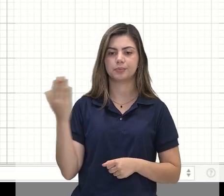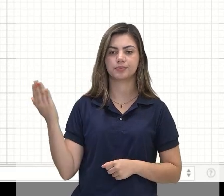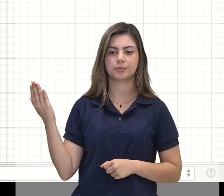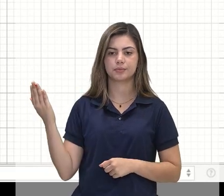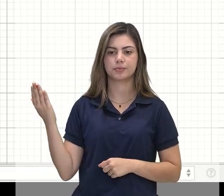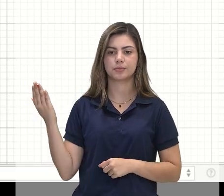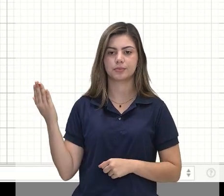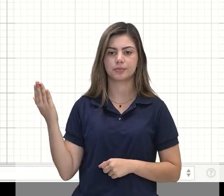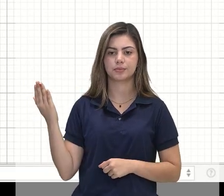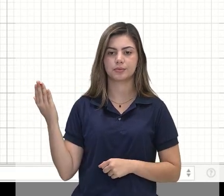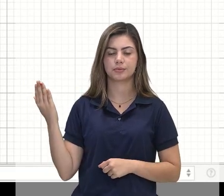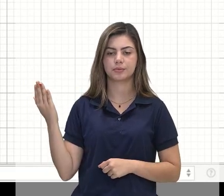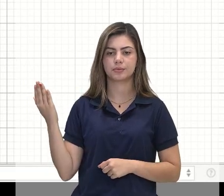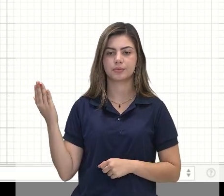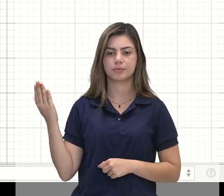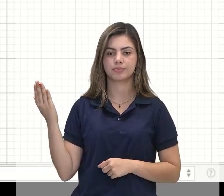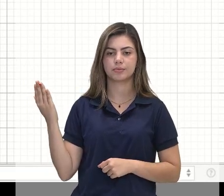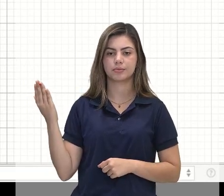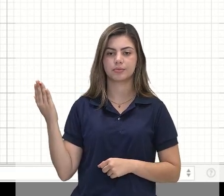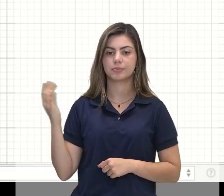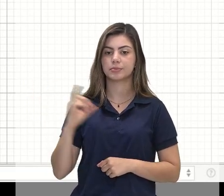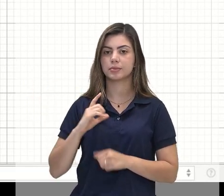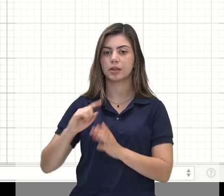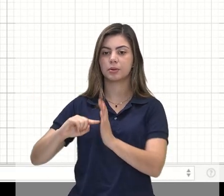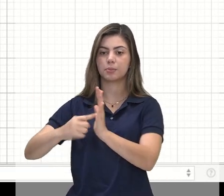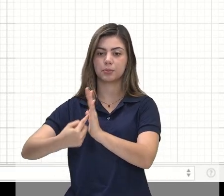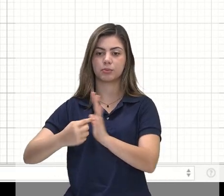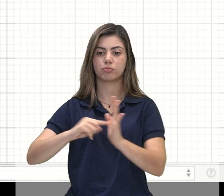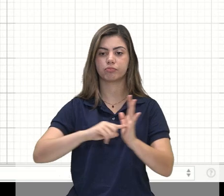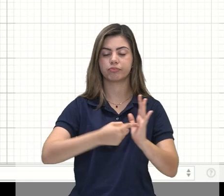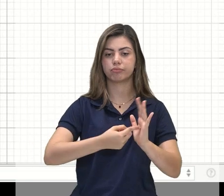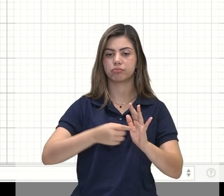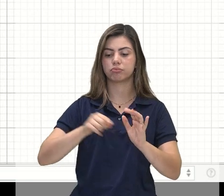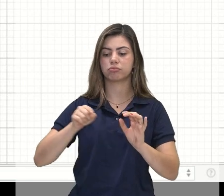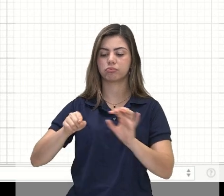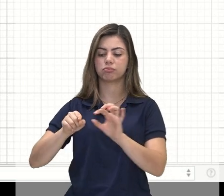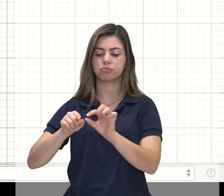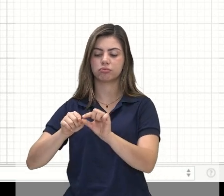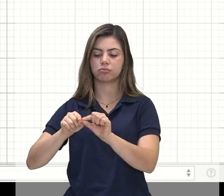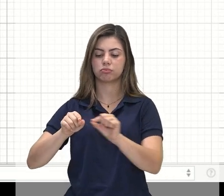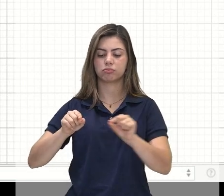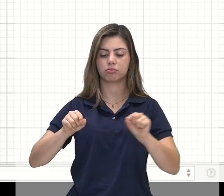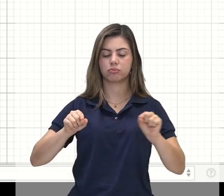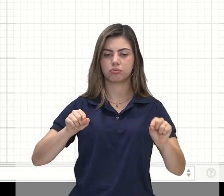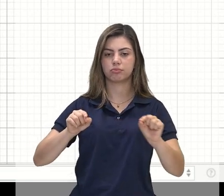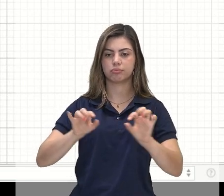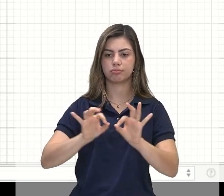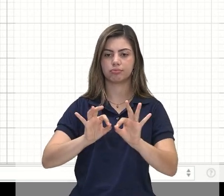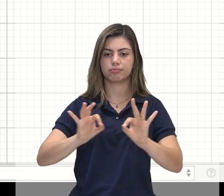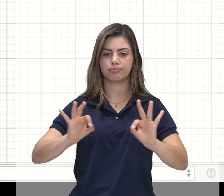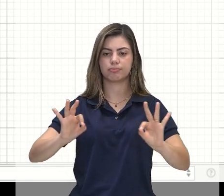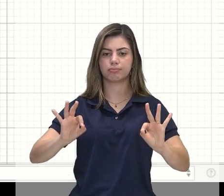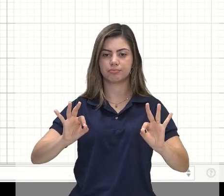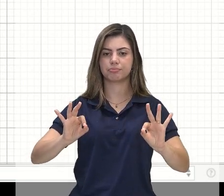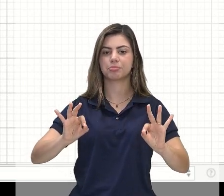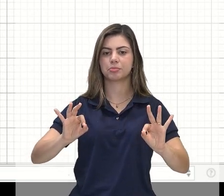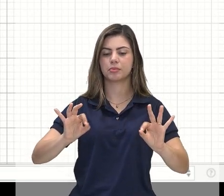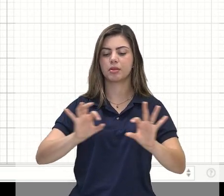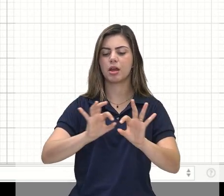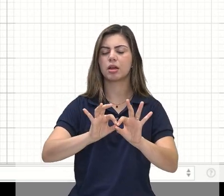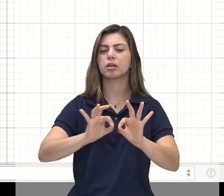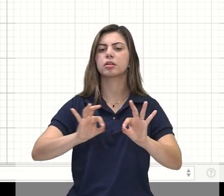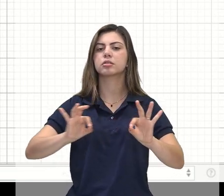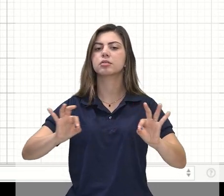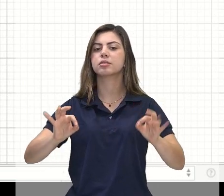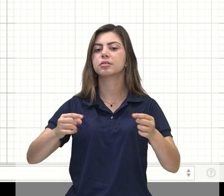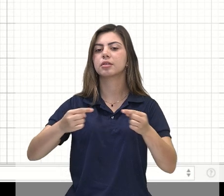daqui, né? Do centro até a sua extremidade aqui. Esse cidadão aqui, ó, essa distância